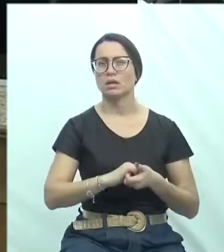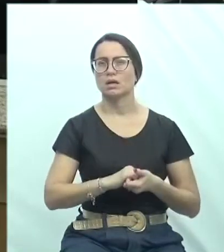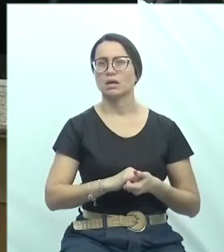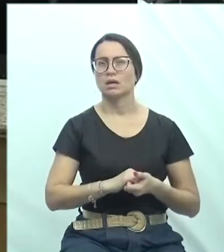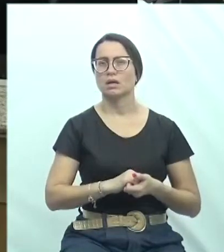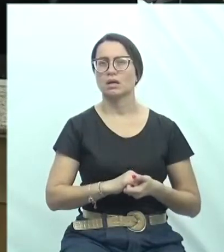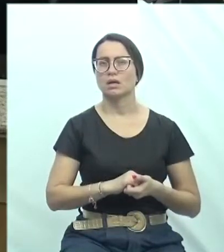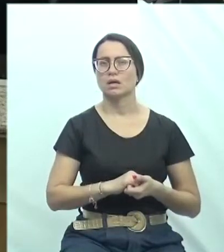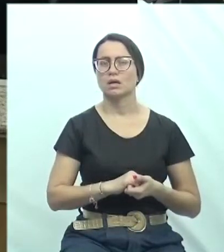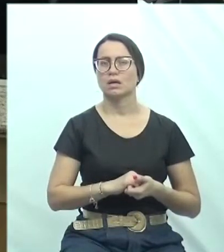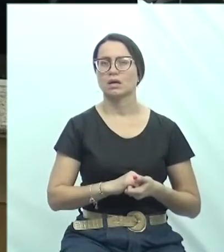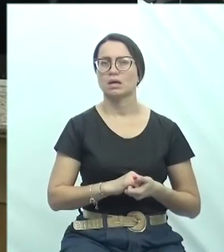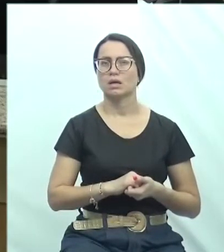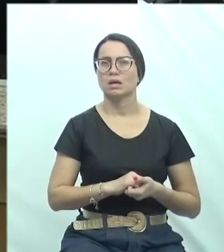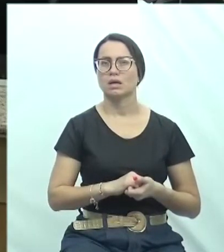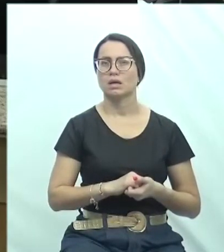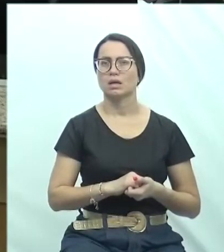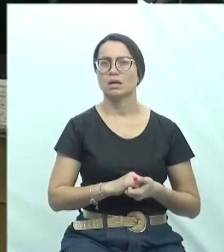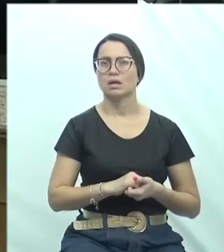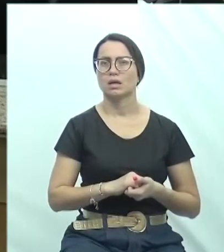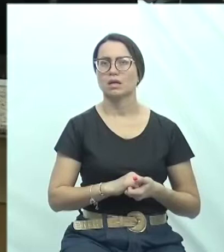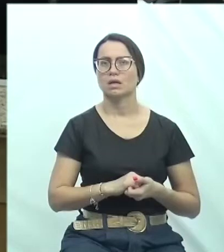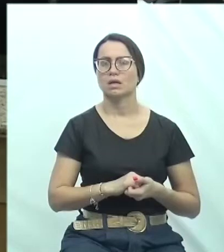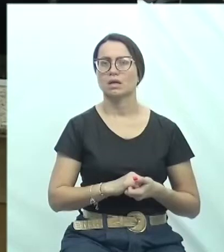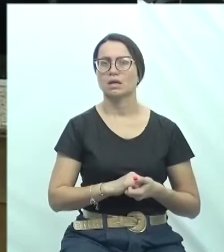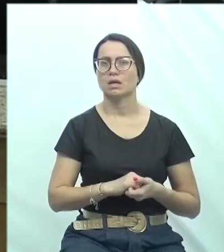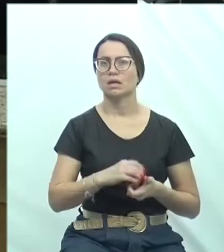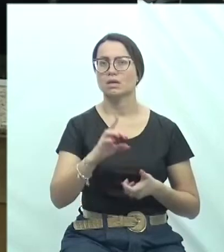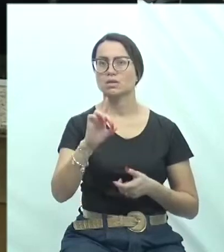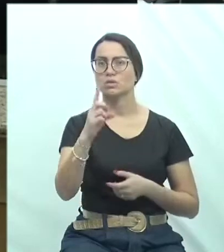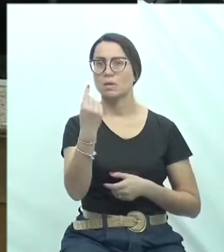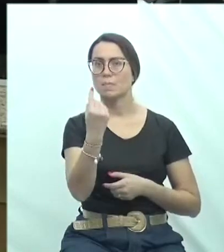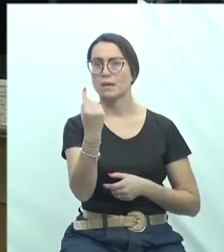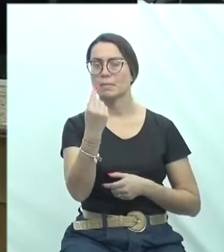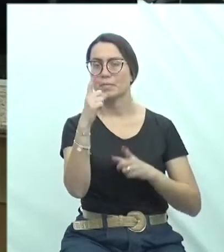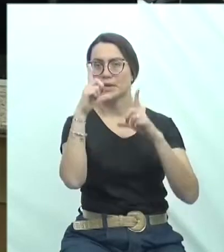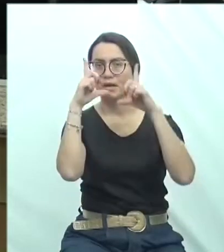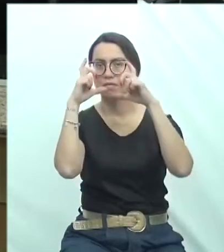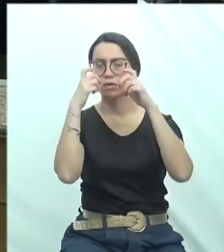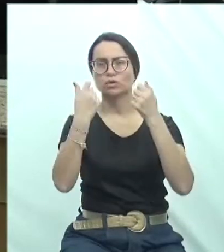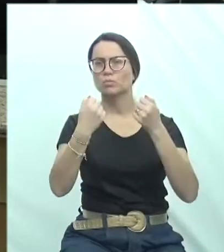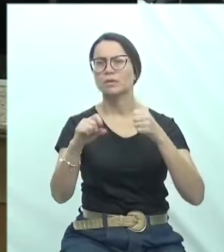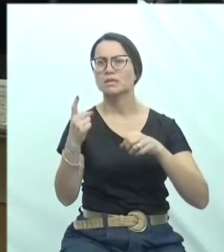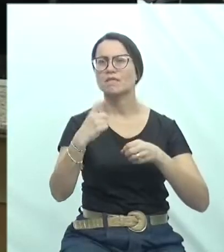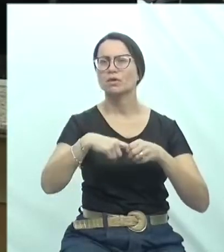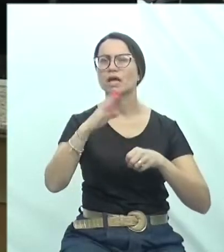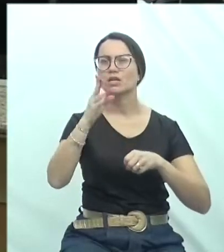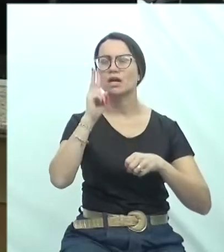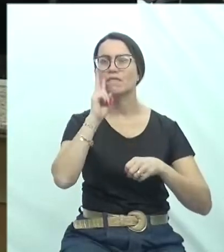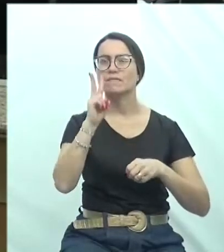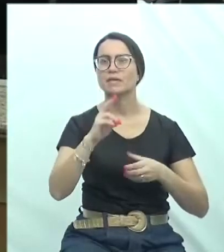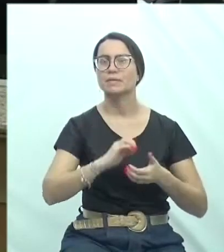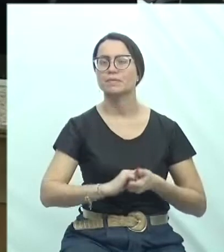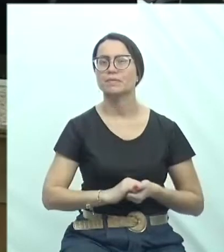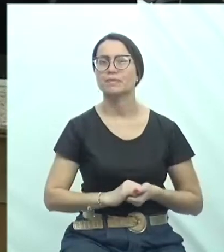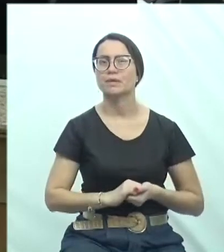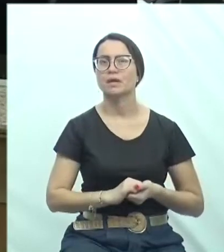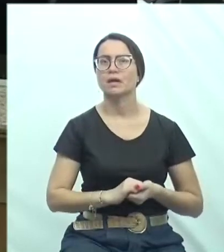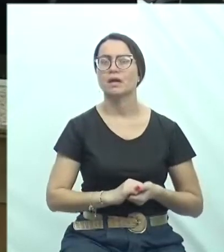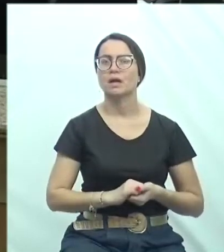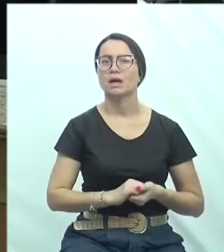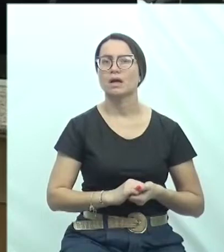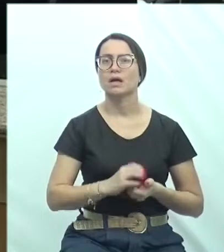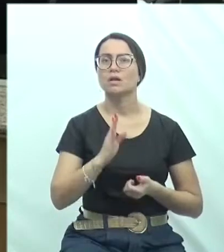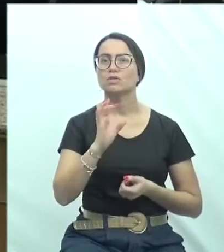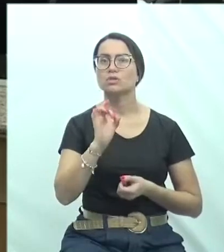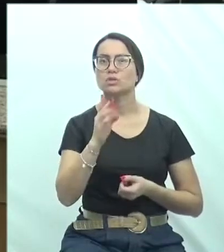Tá, vai lá, fica à vontade. Só aquela primeira foto daquela peça, não precisa voltar, todos já viram. Aquela, só para registrar,